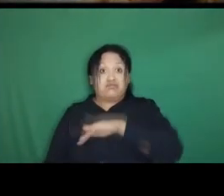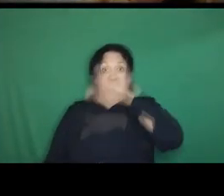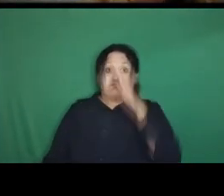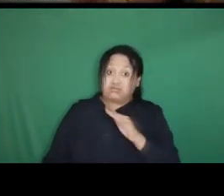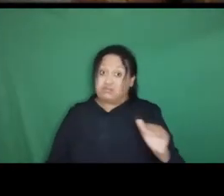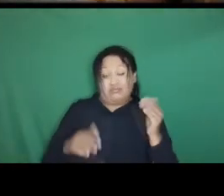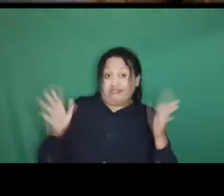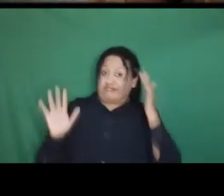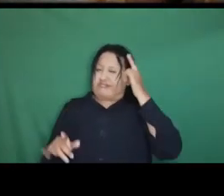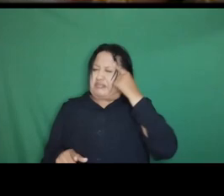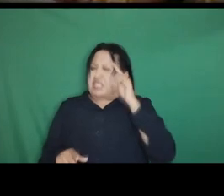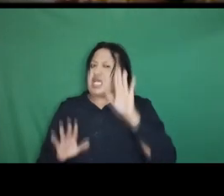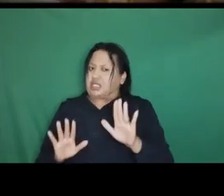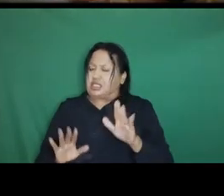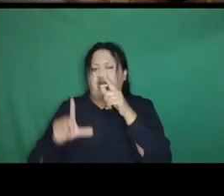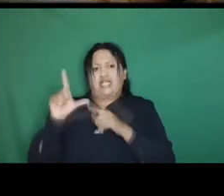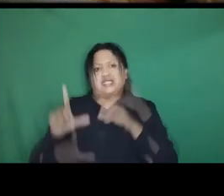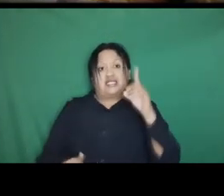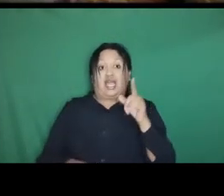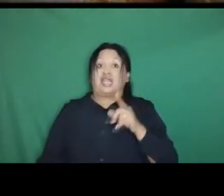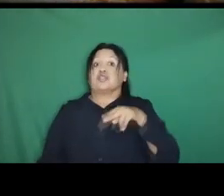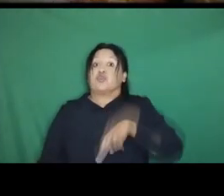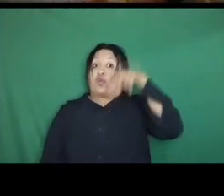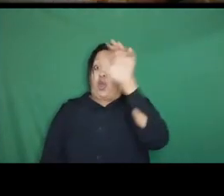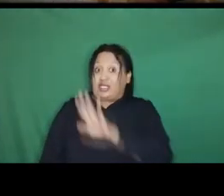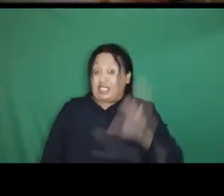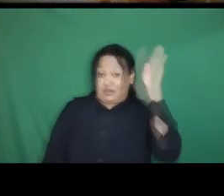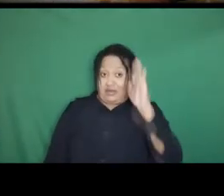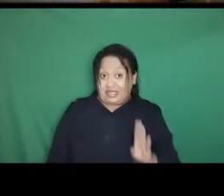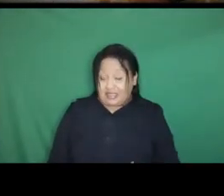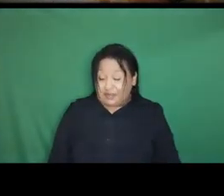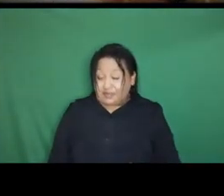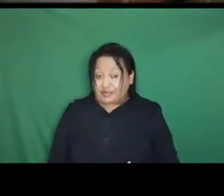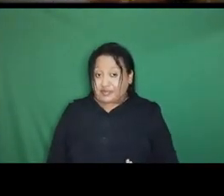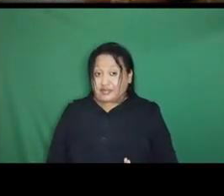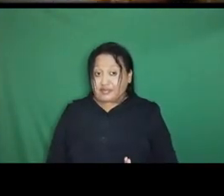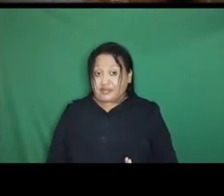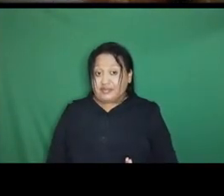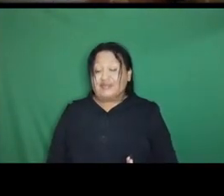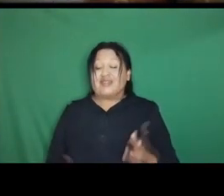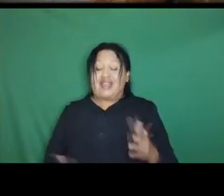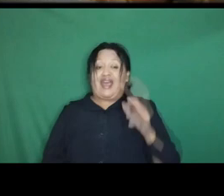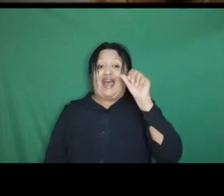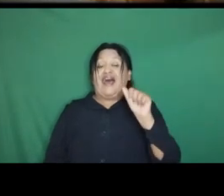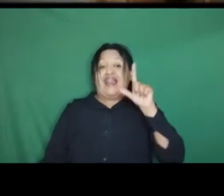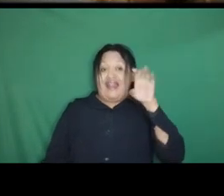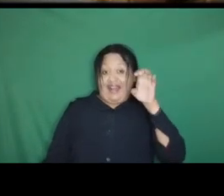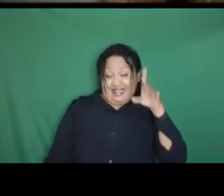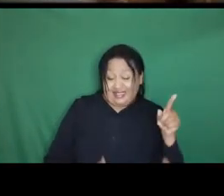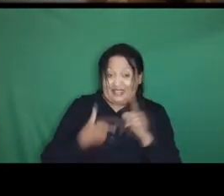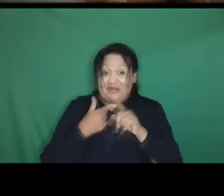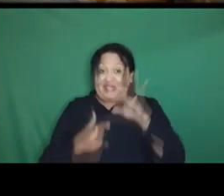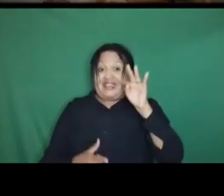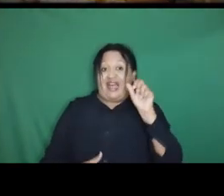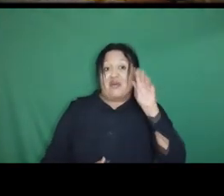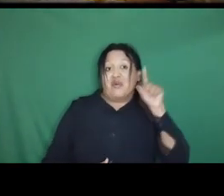vamos pensando na letra D diz assim no nordeste brasileiro as palestras e gostei e tabuleiros